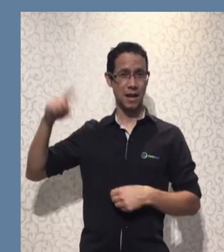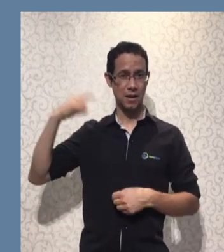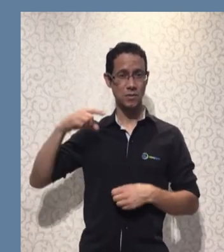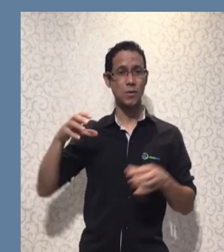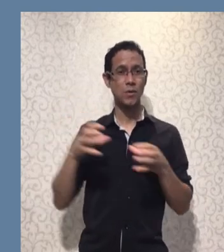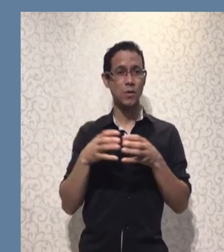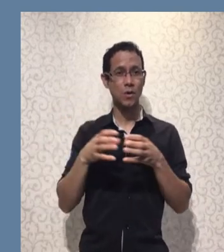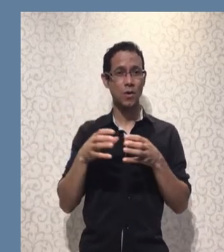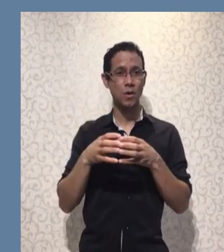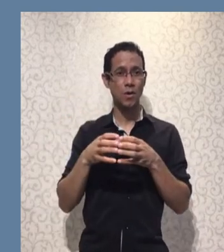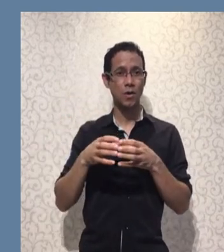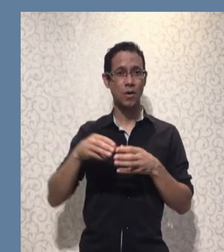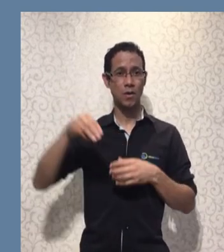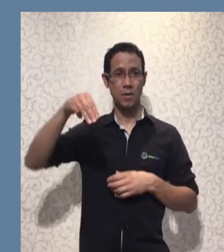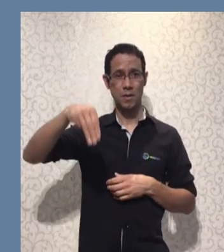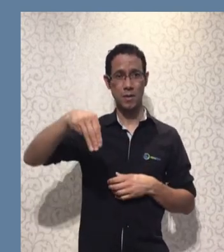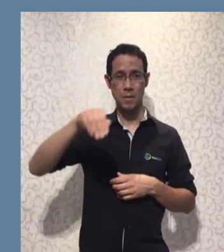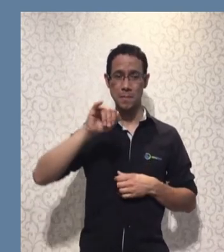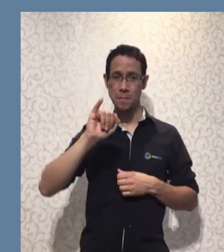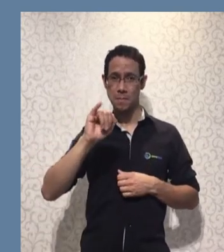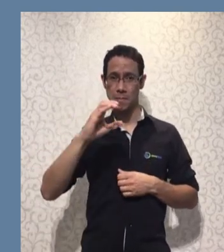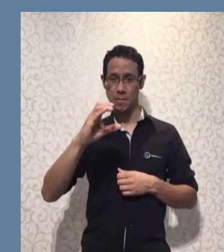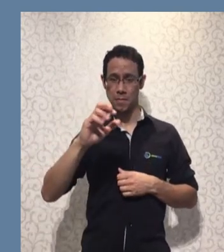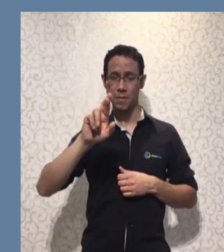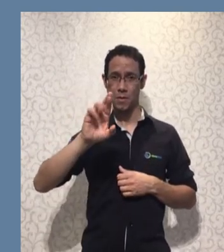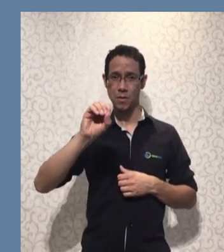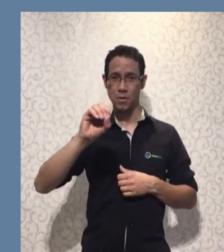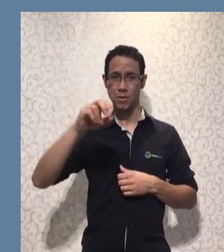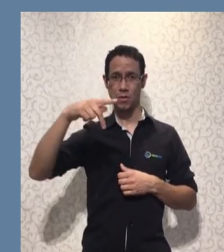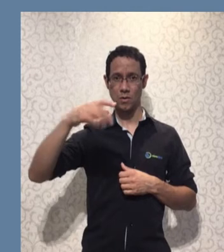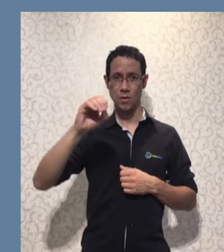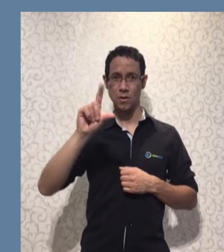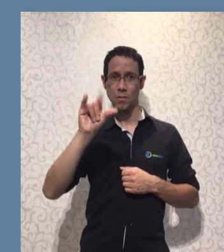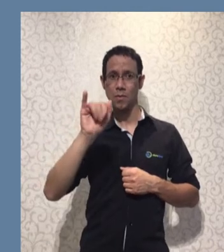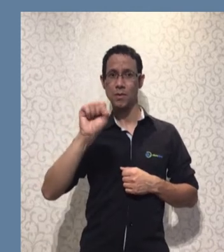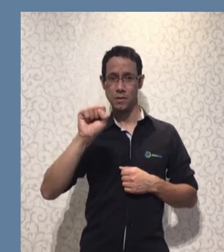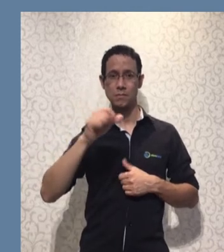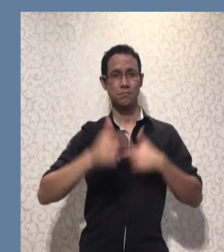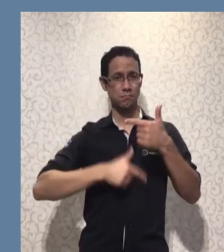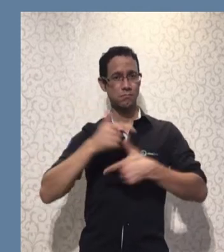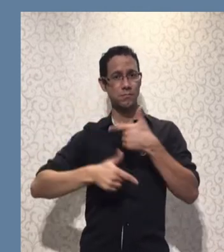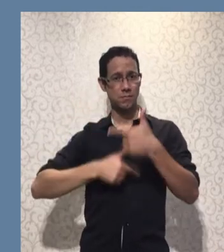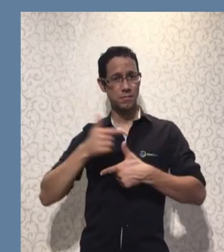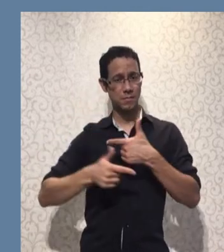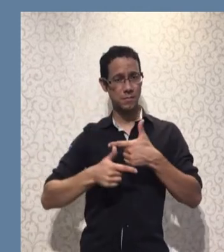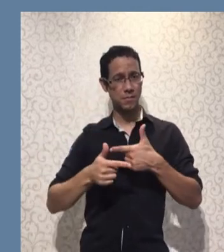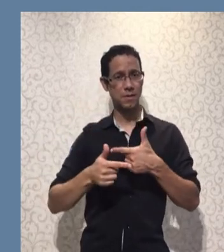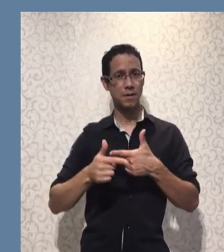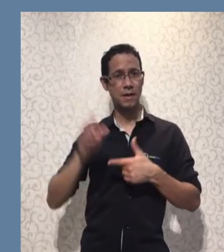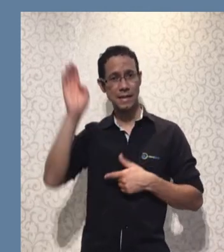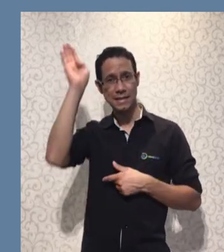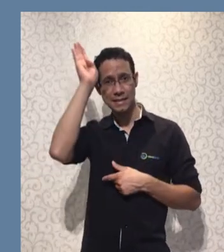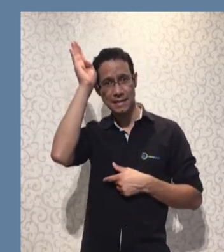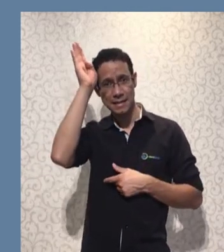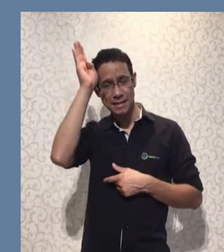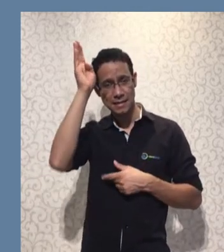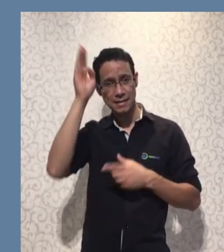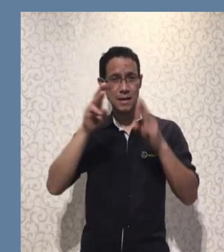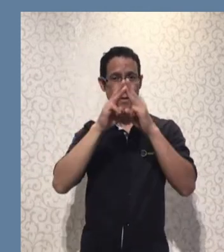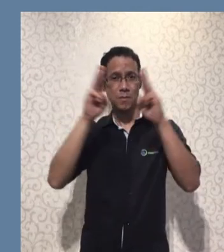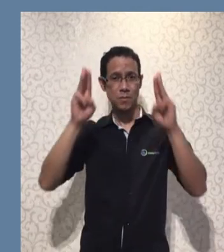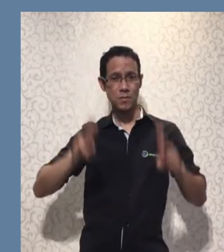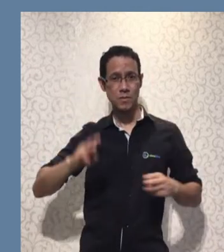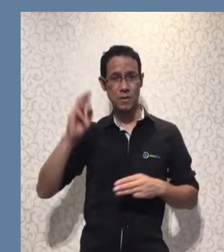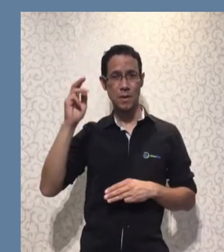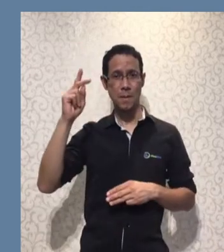de Belo Horizonte, e foi um trabalho também aí feito entre o Sesc e o Museu Paulista. O nosso serviço, as